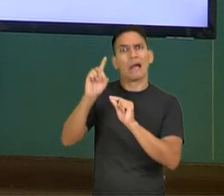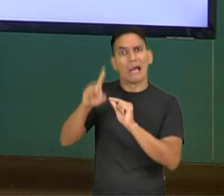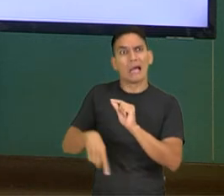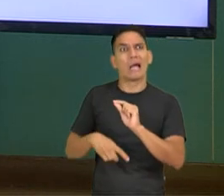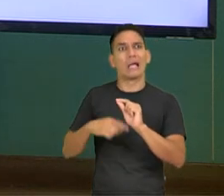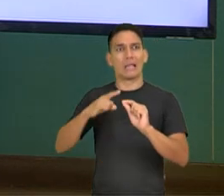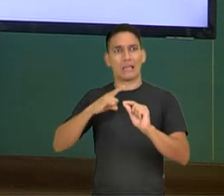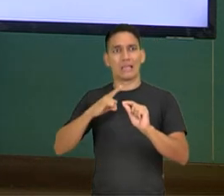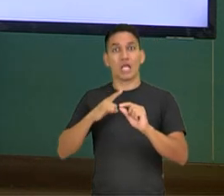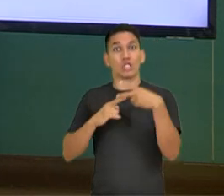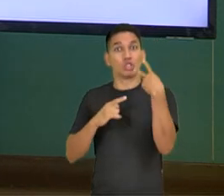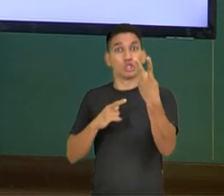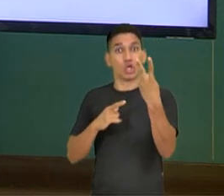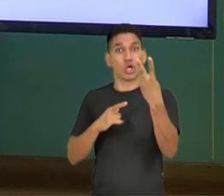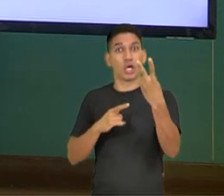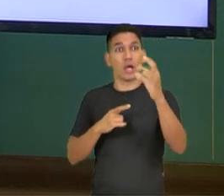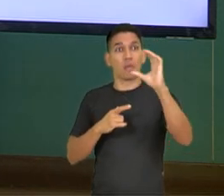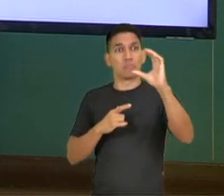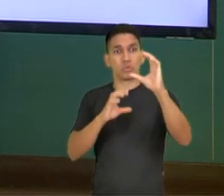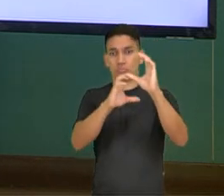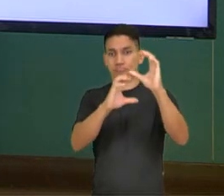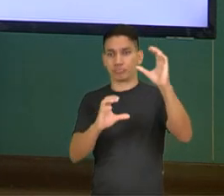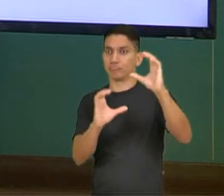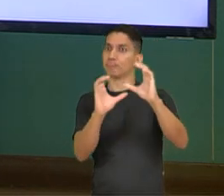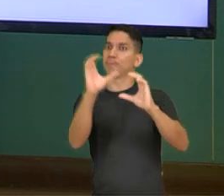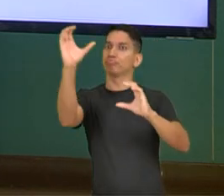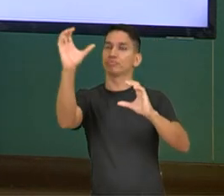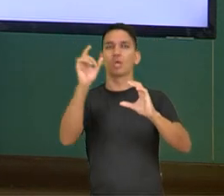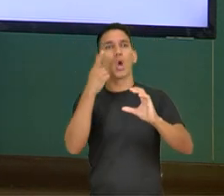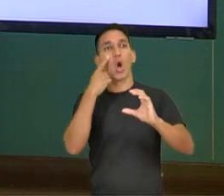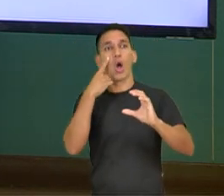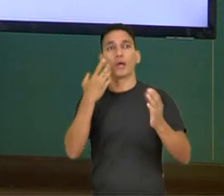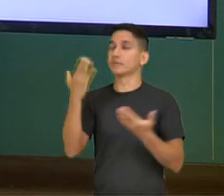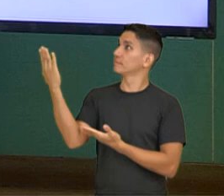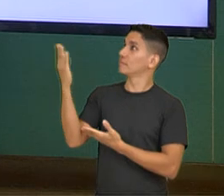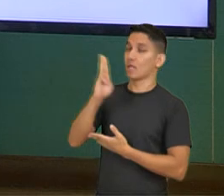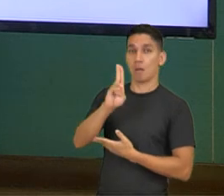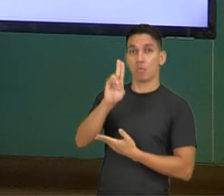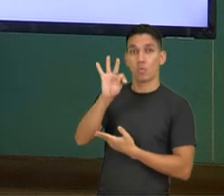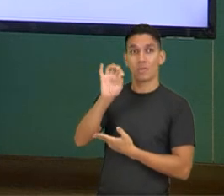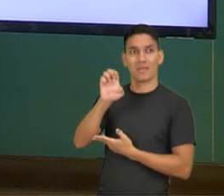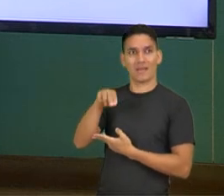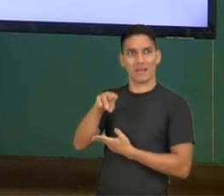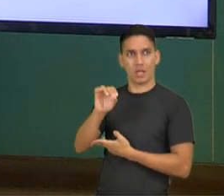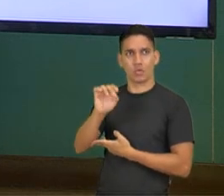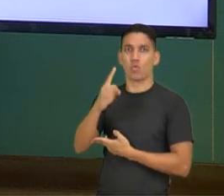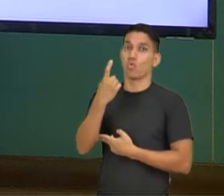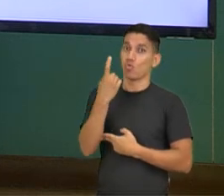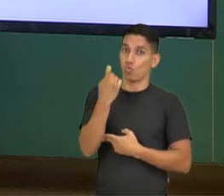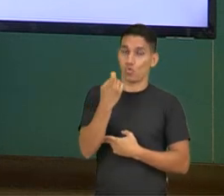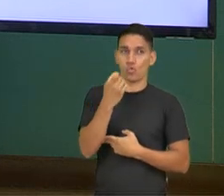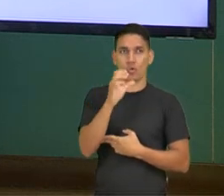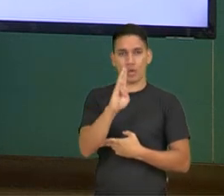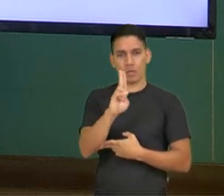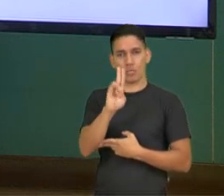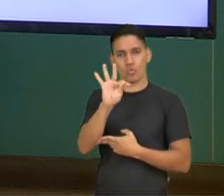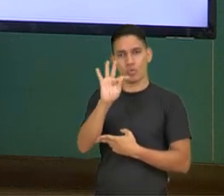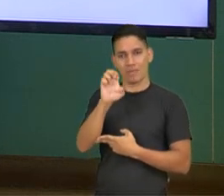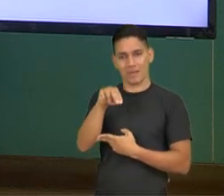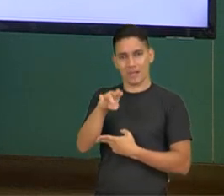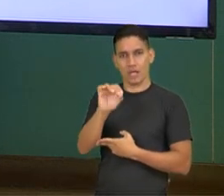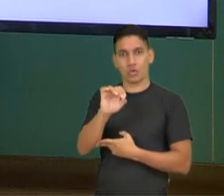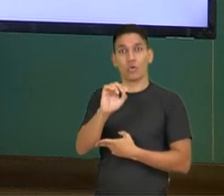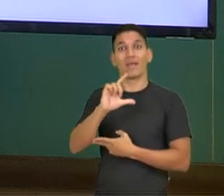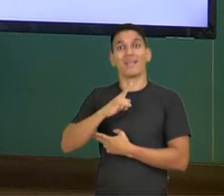dupla entre os carbonos. Observe aqui, nós temos o buteno, tá? Um buteno. E aqui nós temos